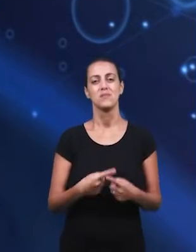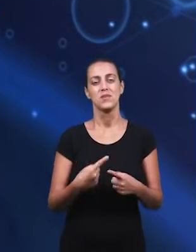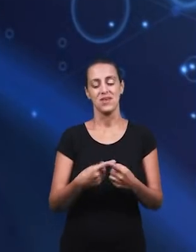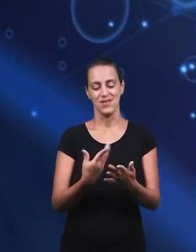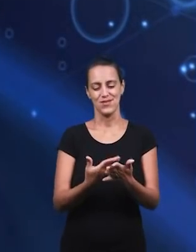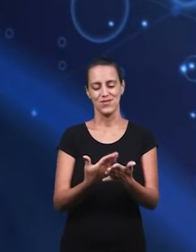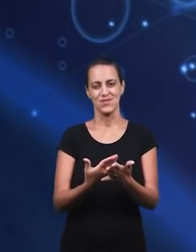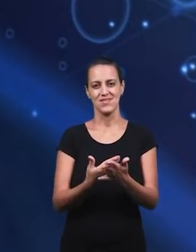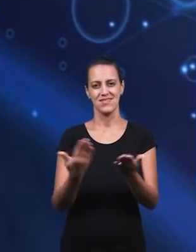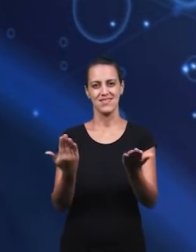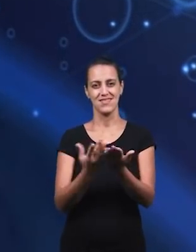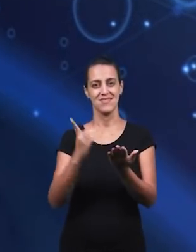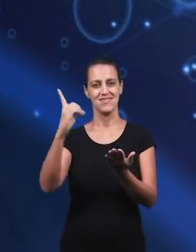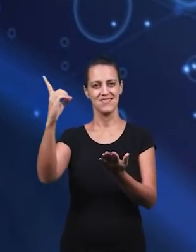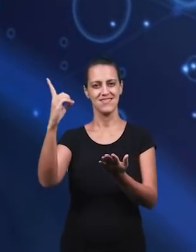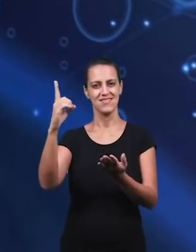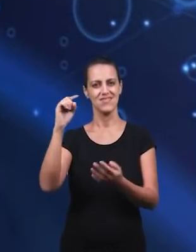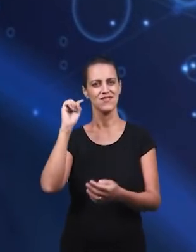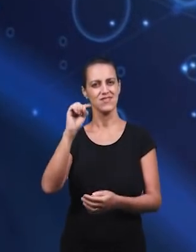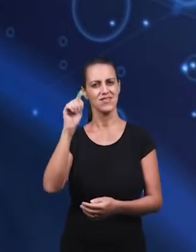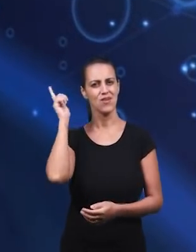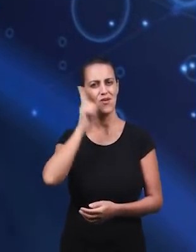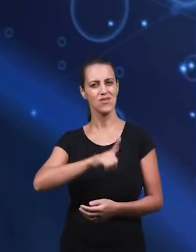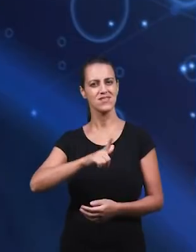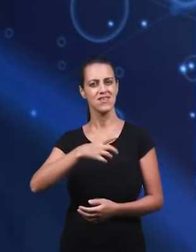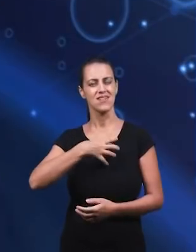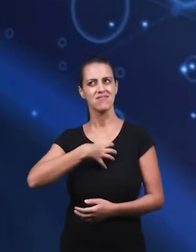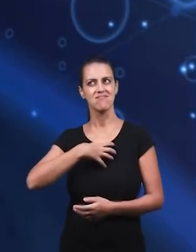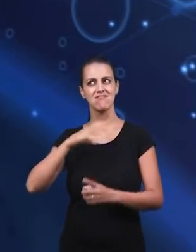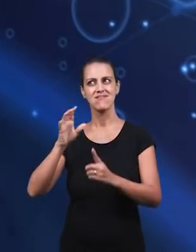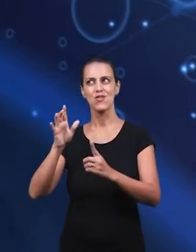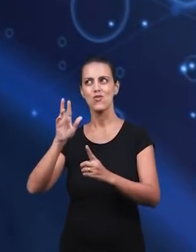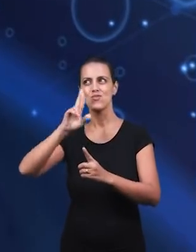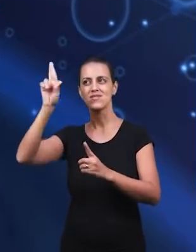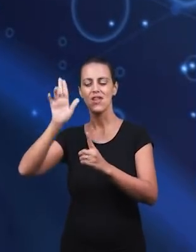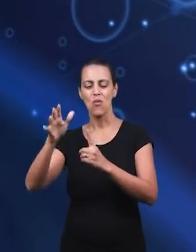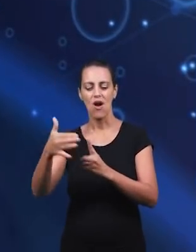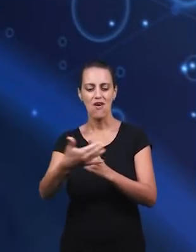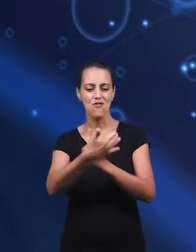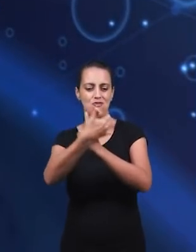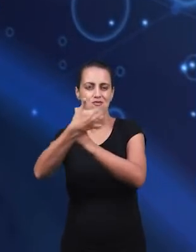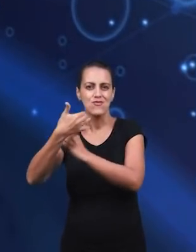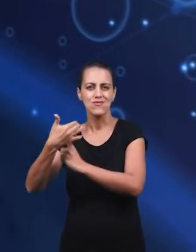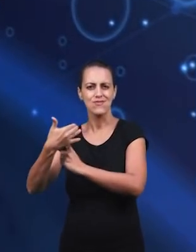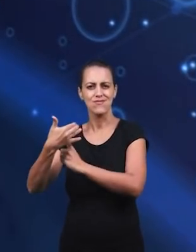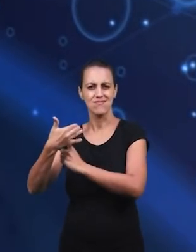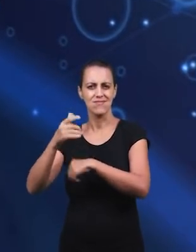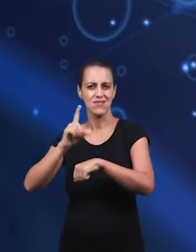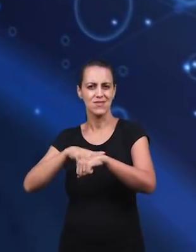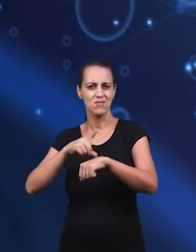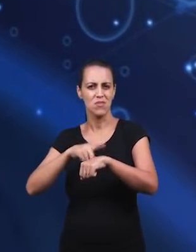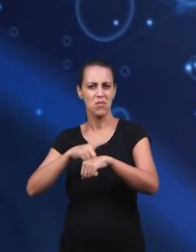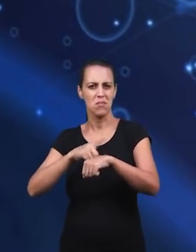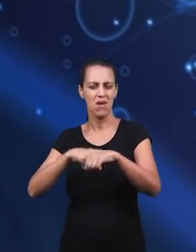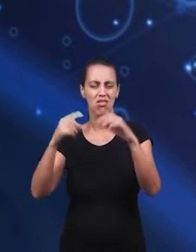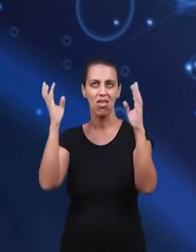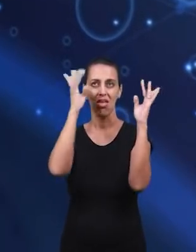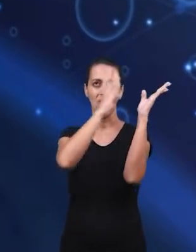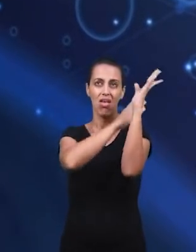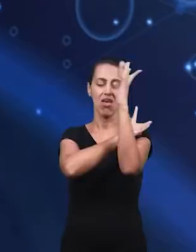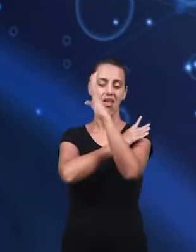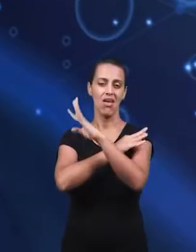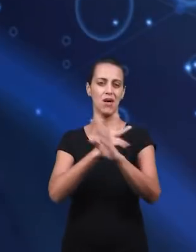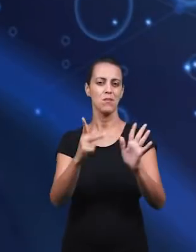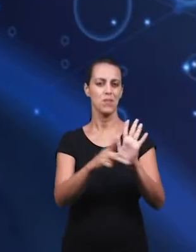tem feito a irmã encontrar no Senhor um grande refúgio nestes tempos de ilusões que os